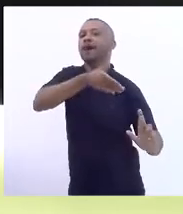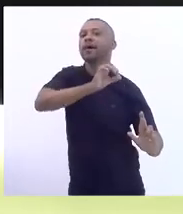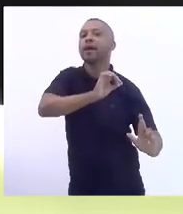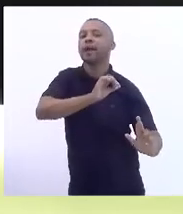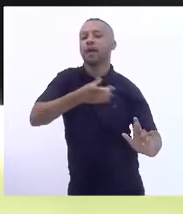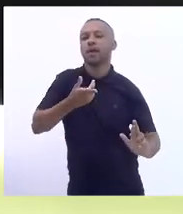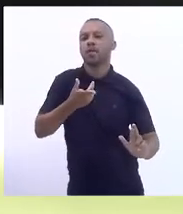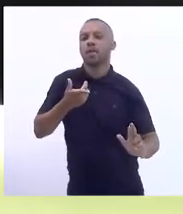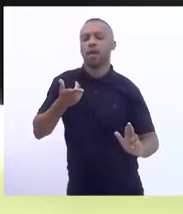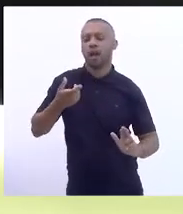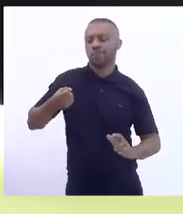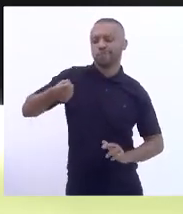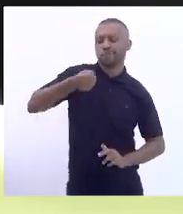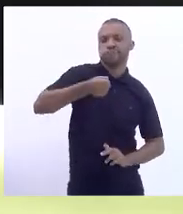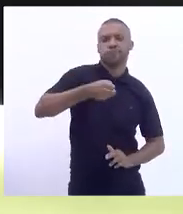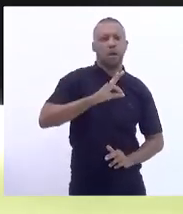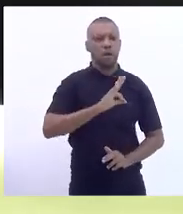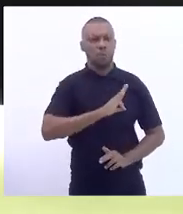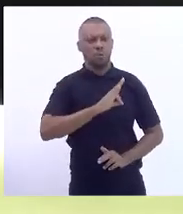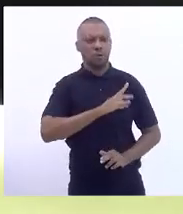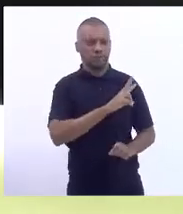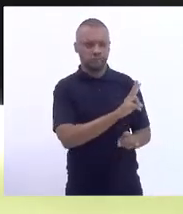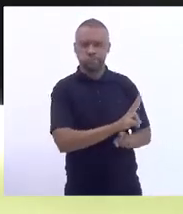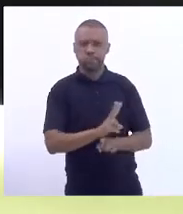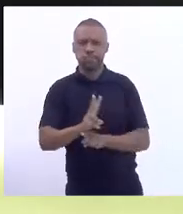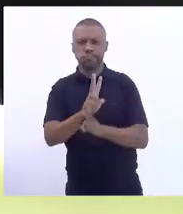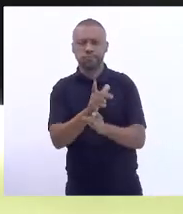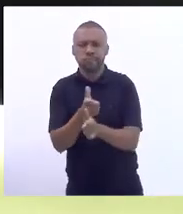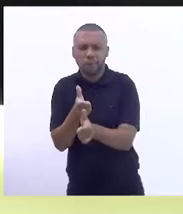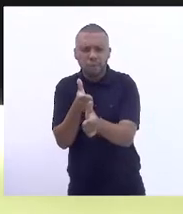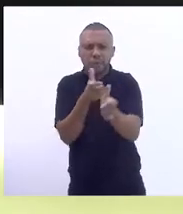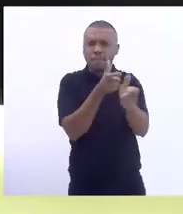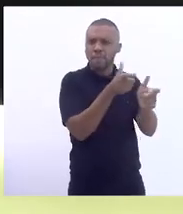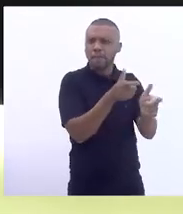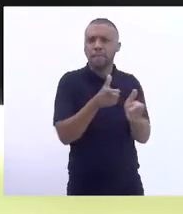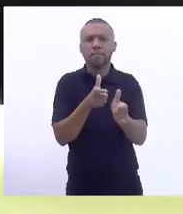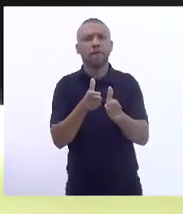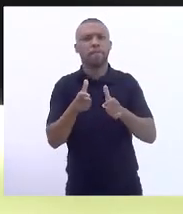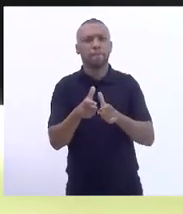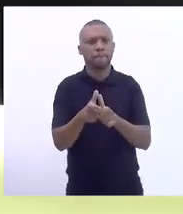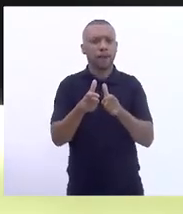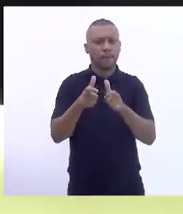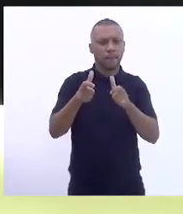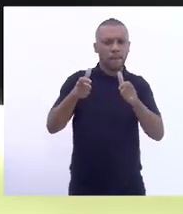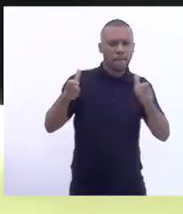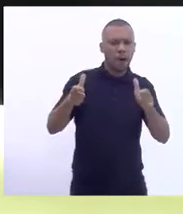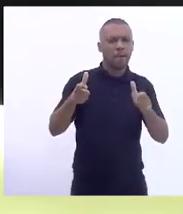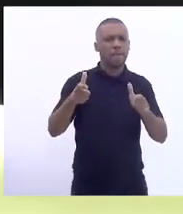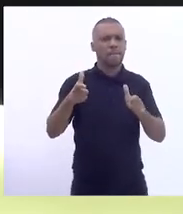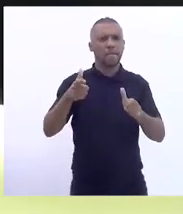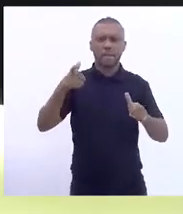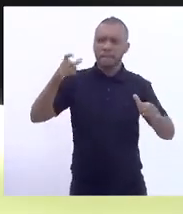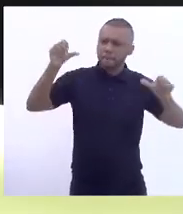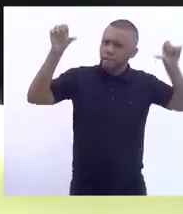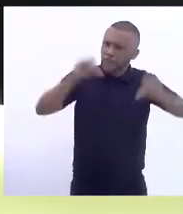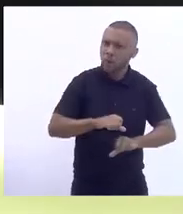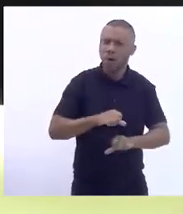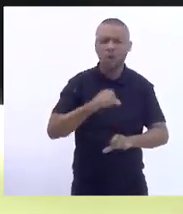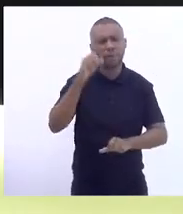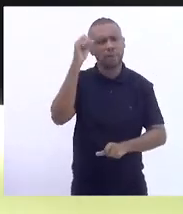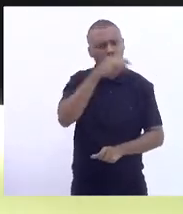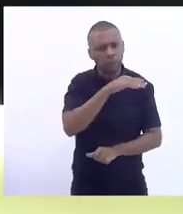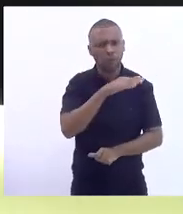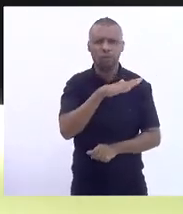a presença das forças de segurança que vem se tornando cada vez mais metais mais